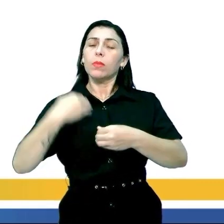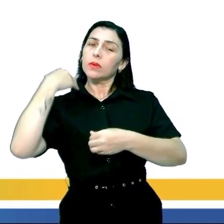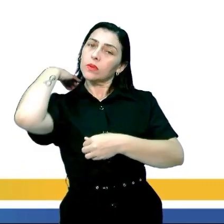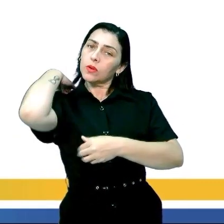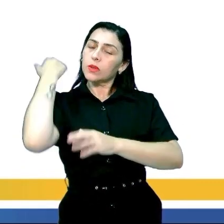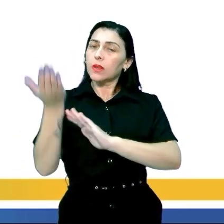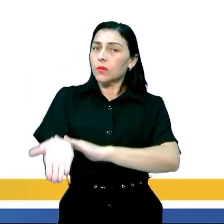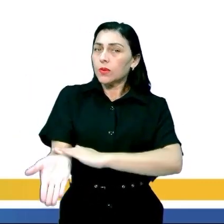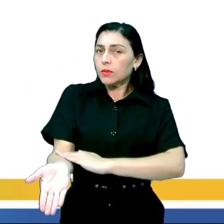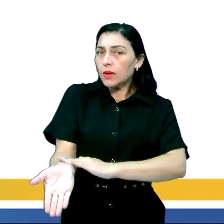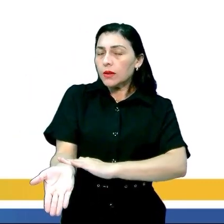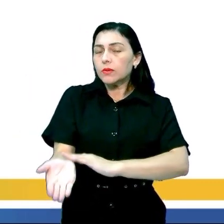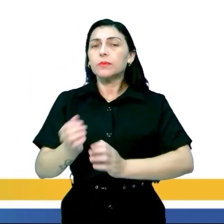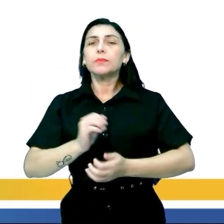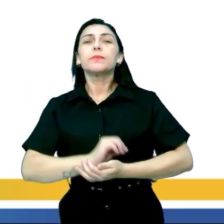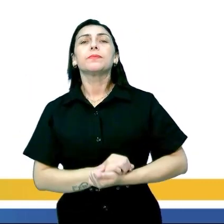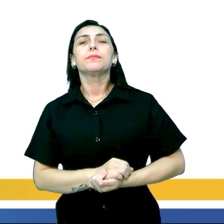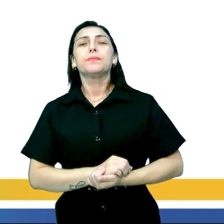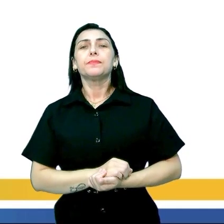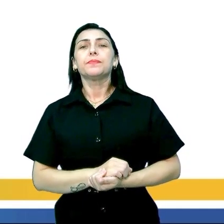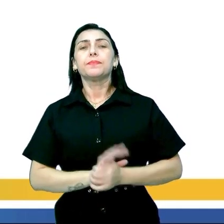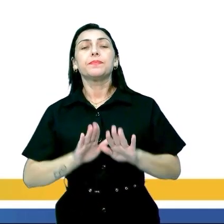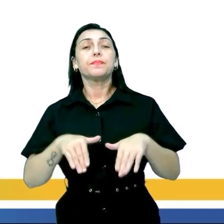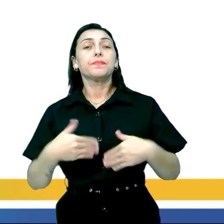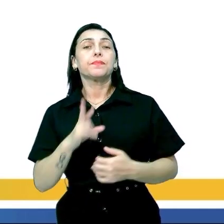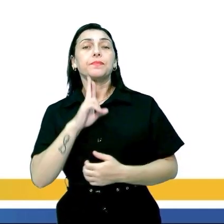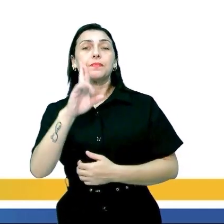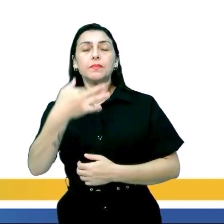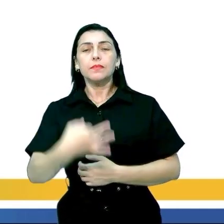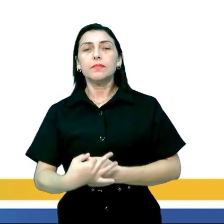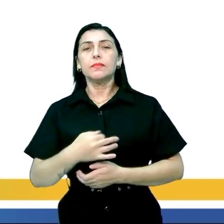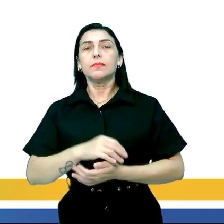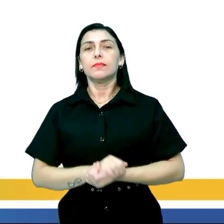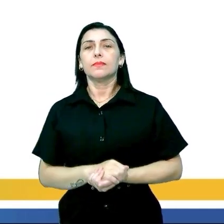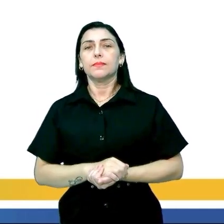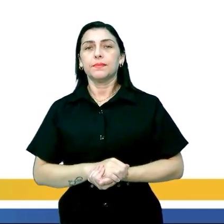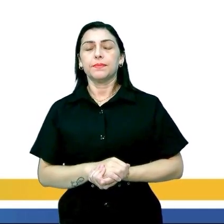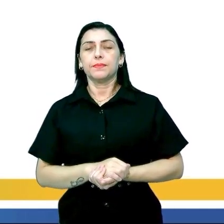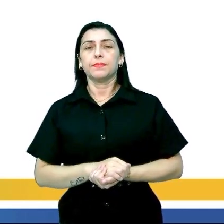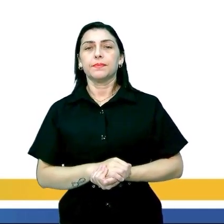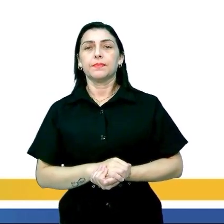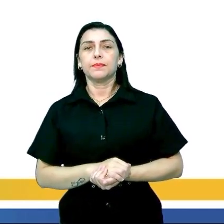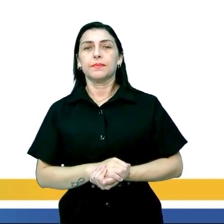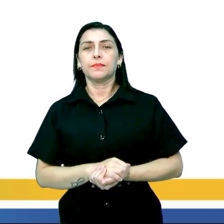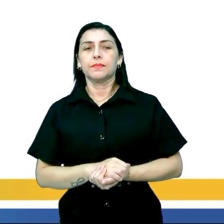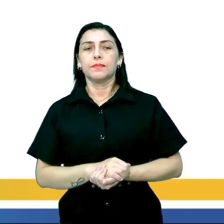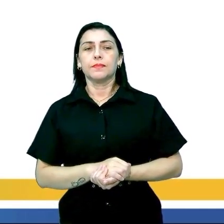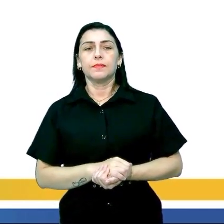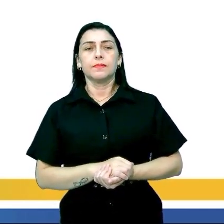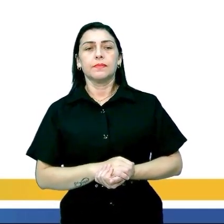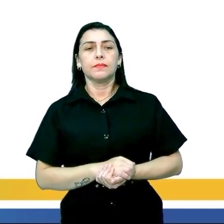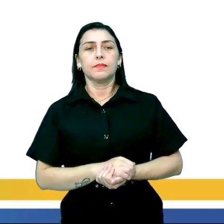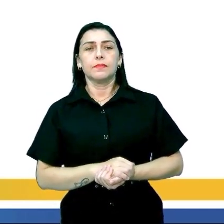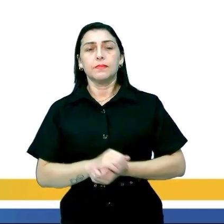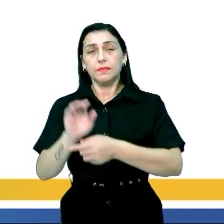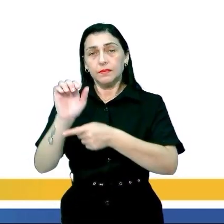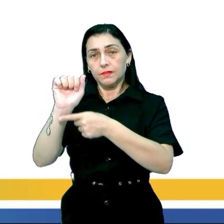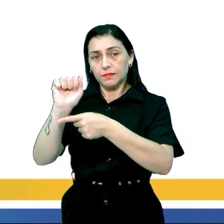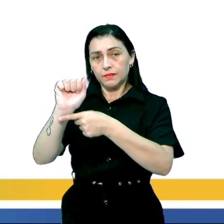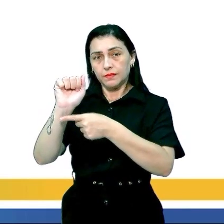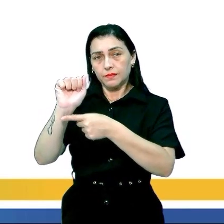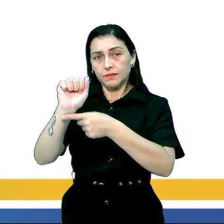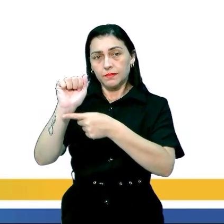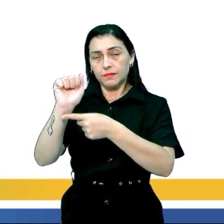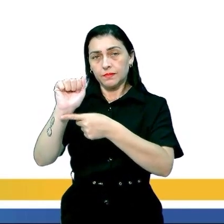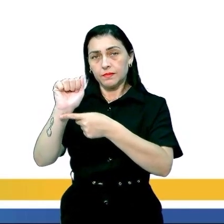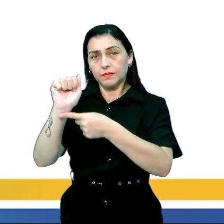como as costas e o antebraço. E aí, qual seria a alternativa correta? A alternativa correta é a alternativa